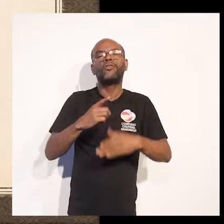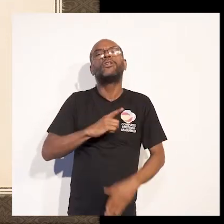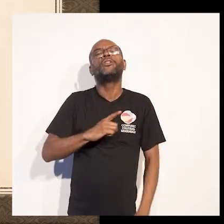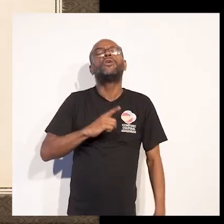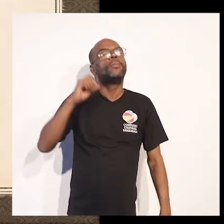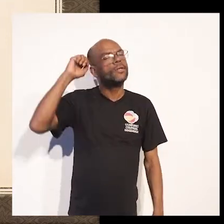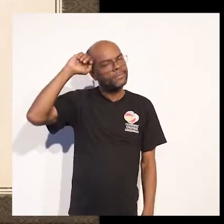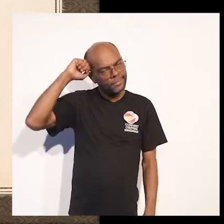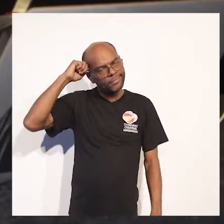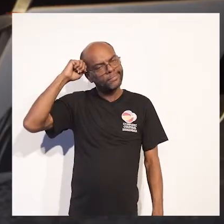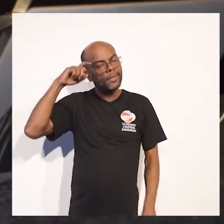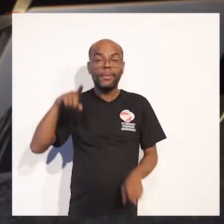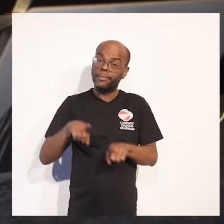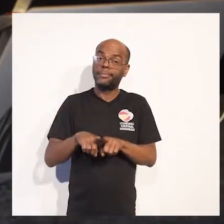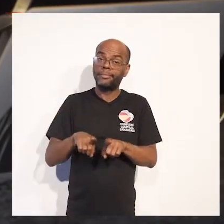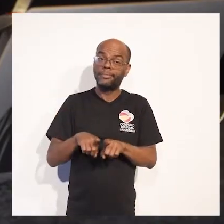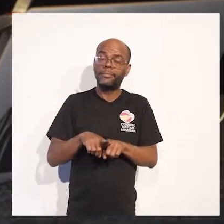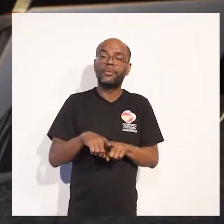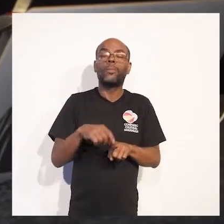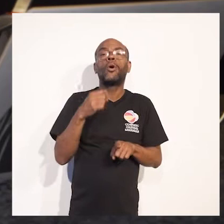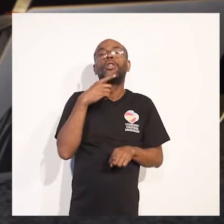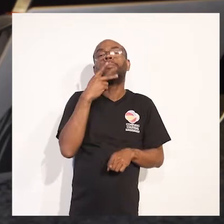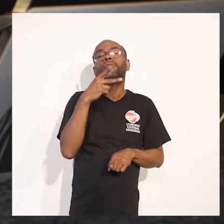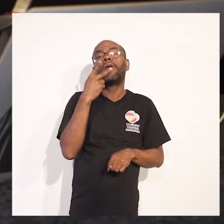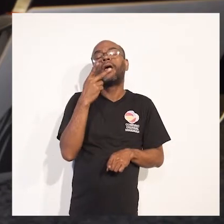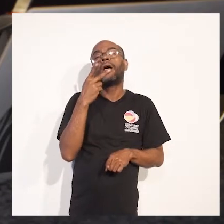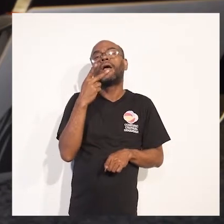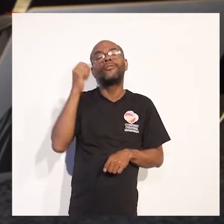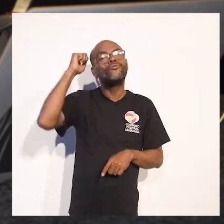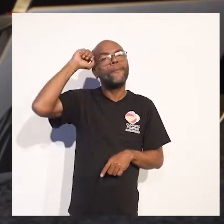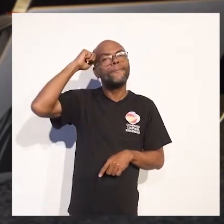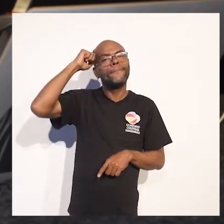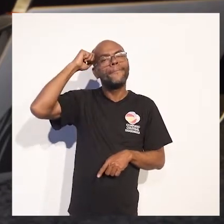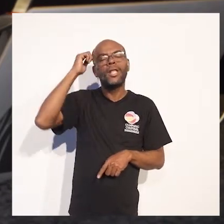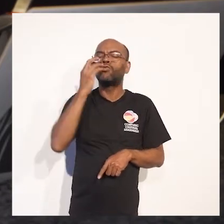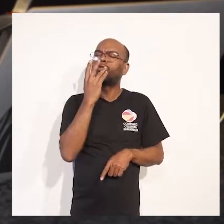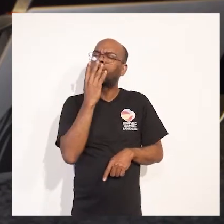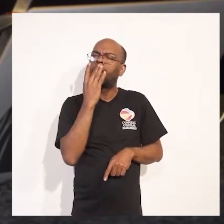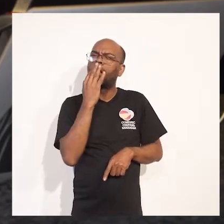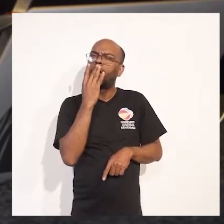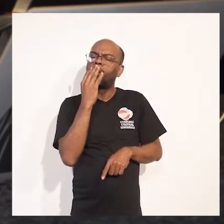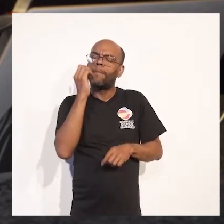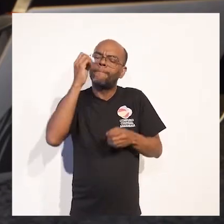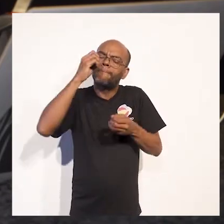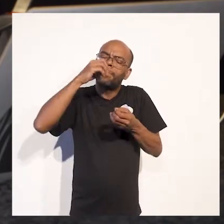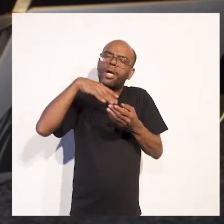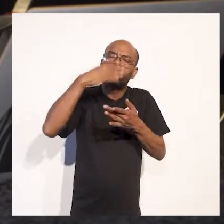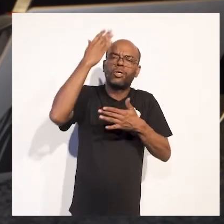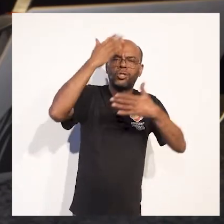preto. Então a gente pode dizer que o preto na cor pigmento transparente